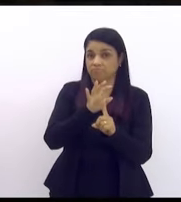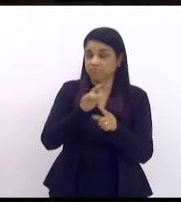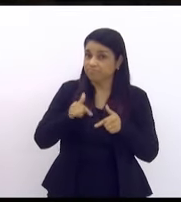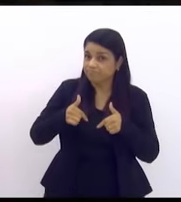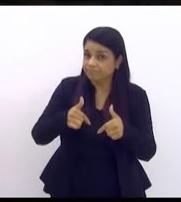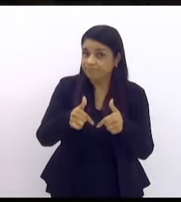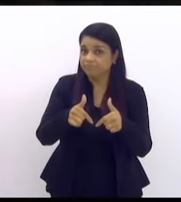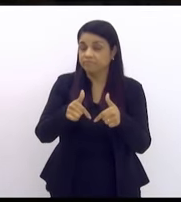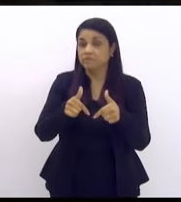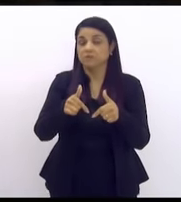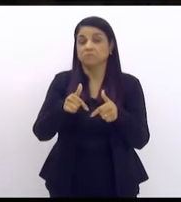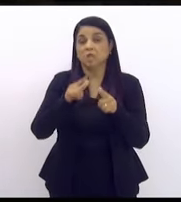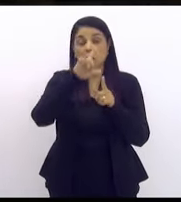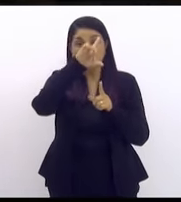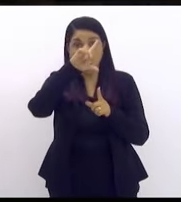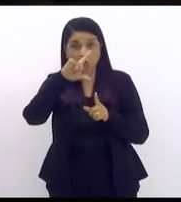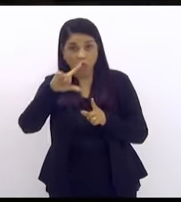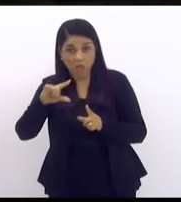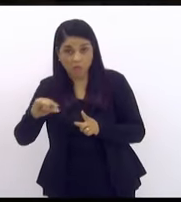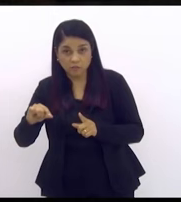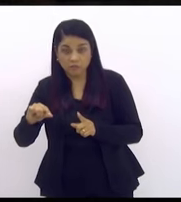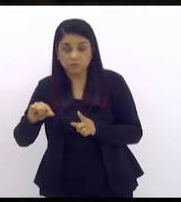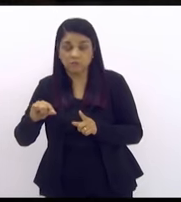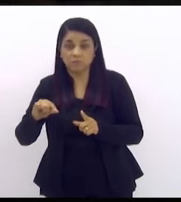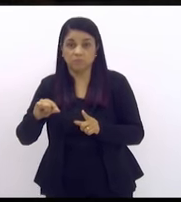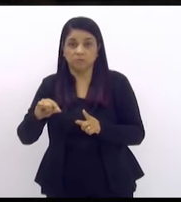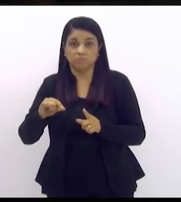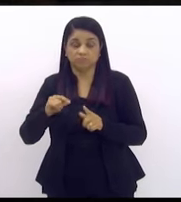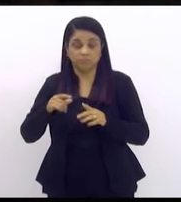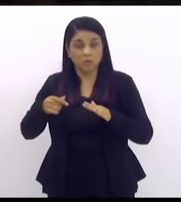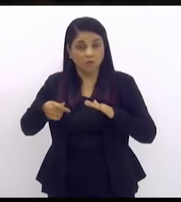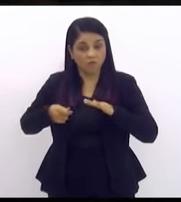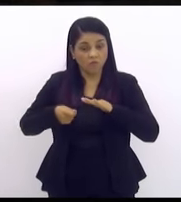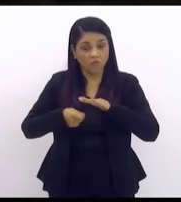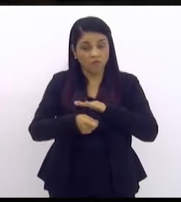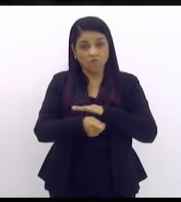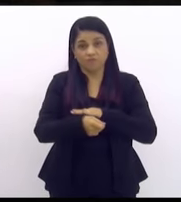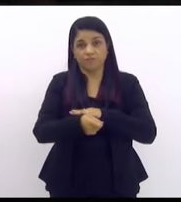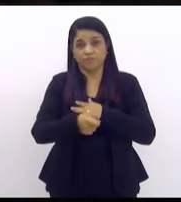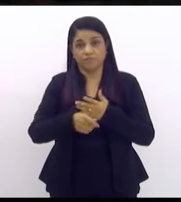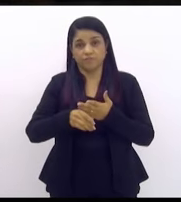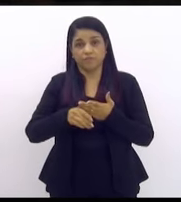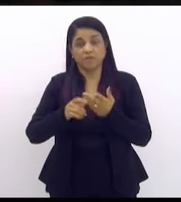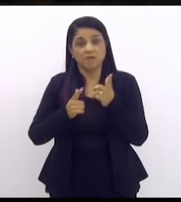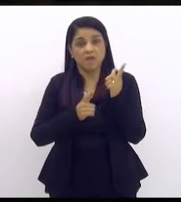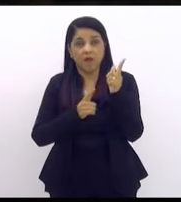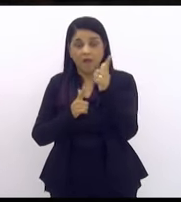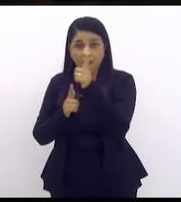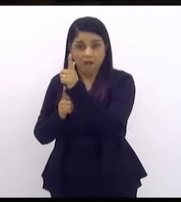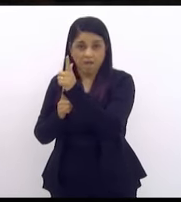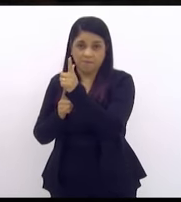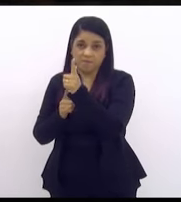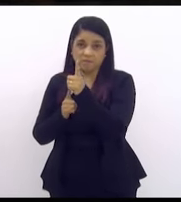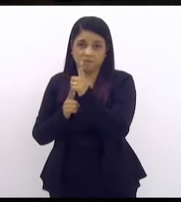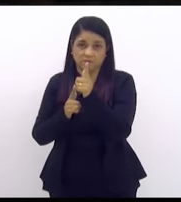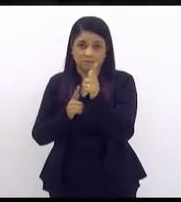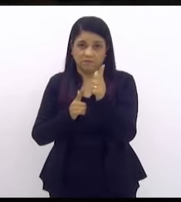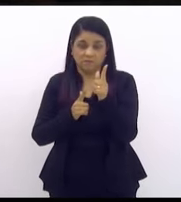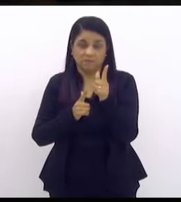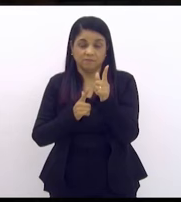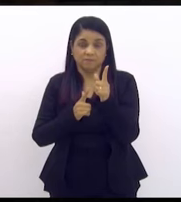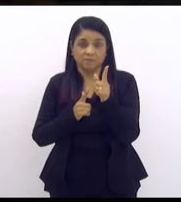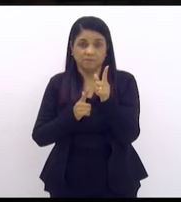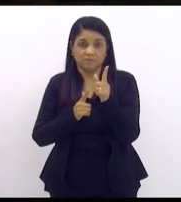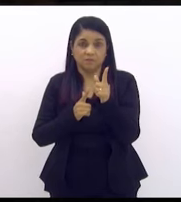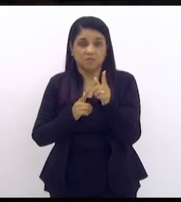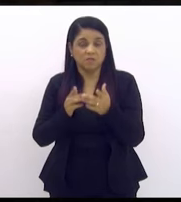redução significativa dos fluxos financeiros e de armas ilegais,